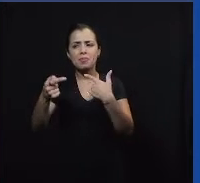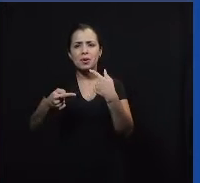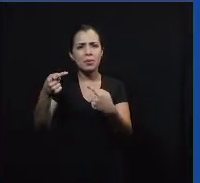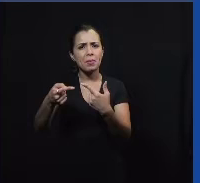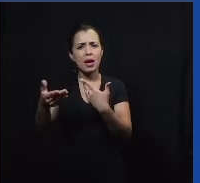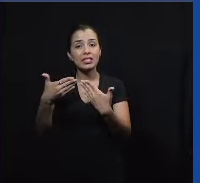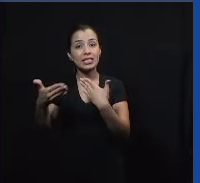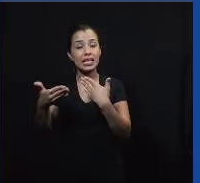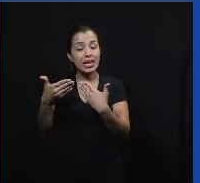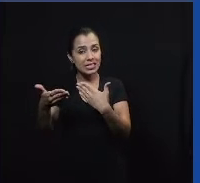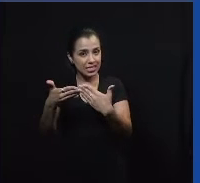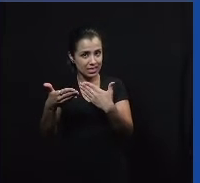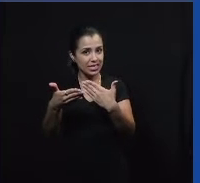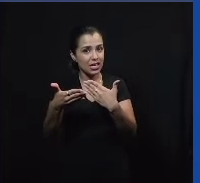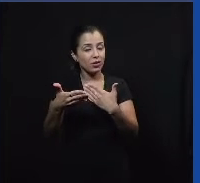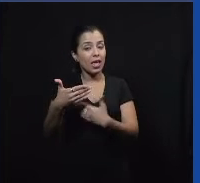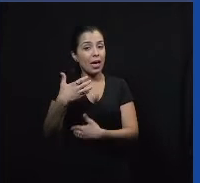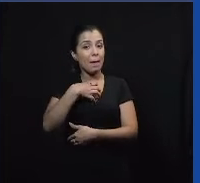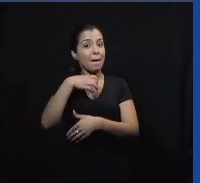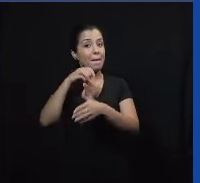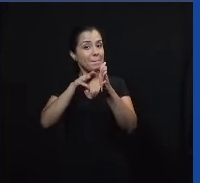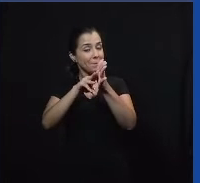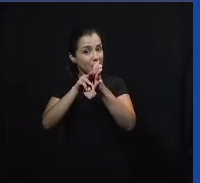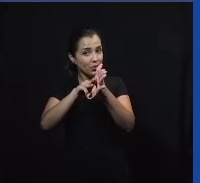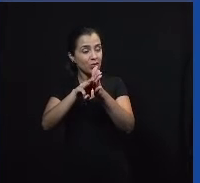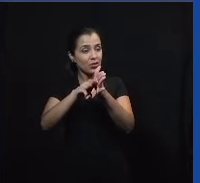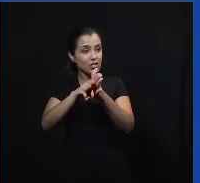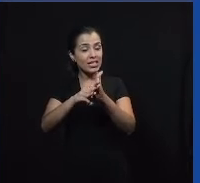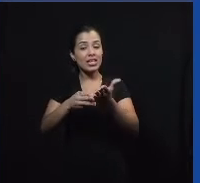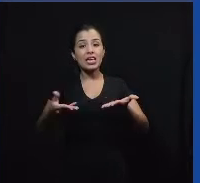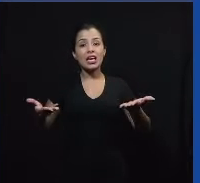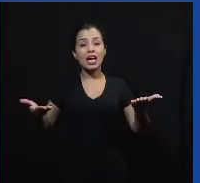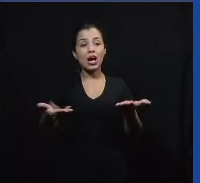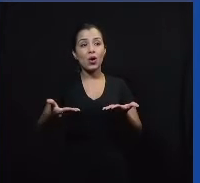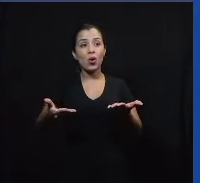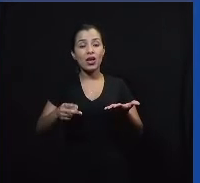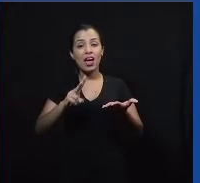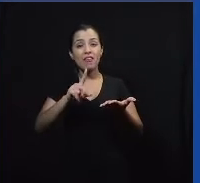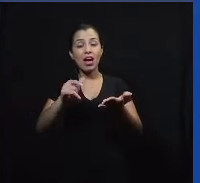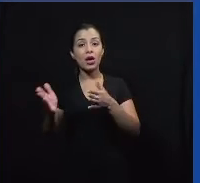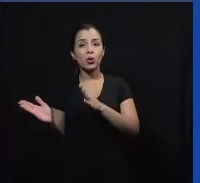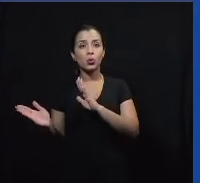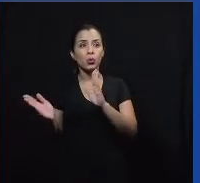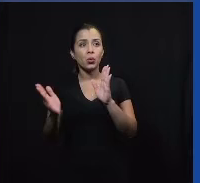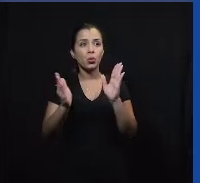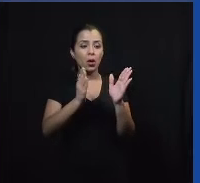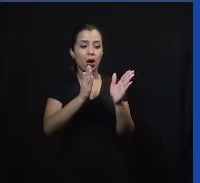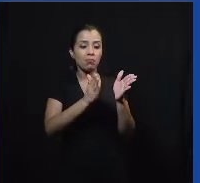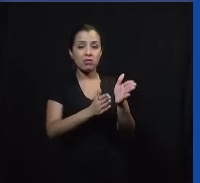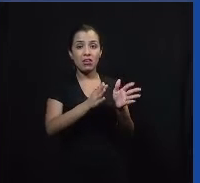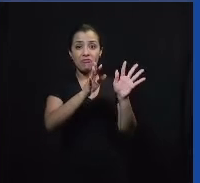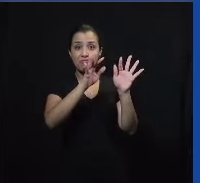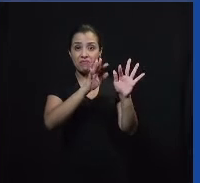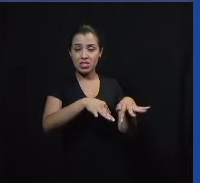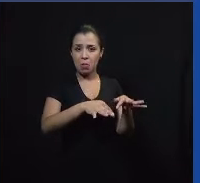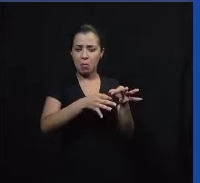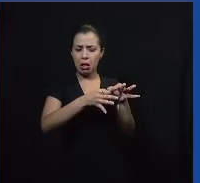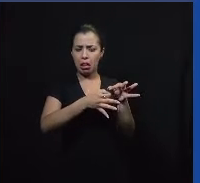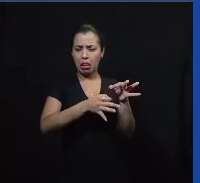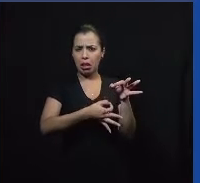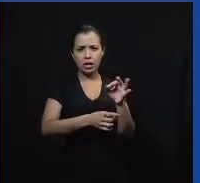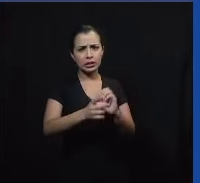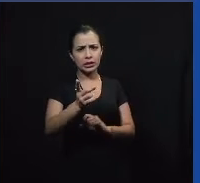interação, né, nas suas metodologias. E a gente agora vai para uma etapa final que não é muito longa, então. Para quem ainda